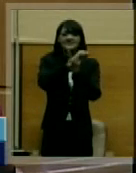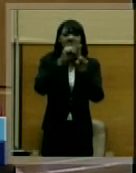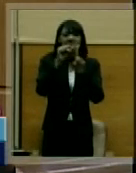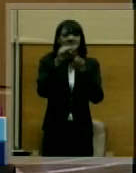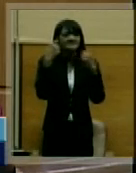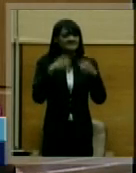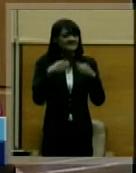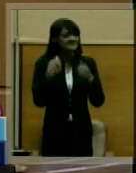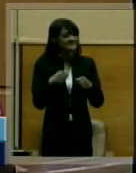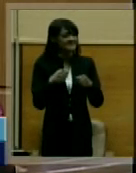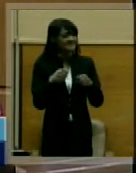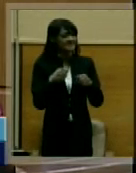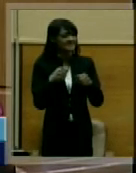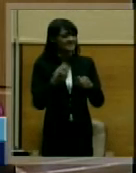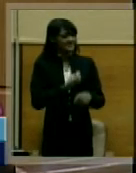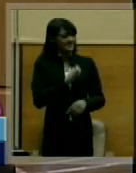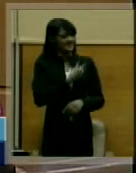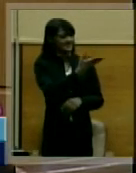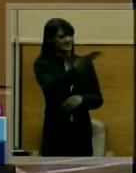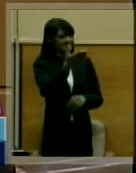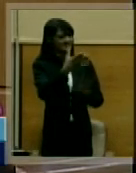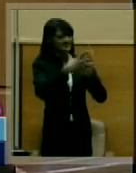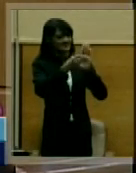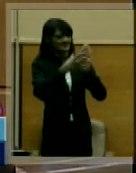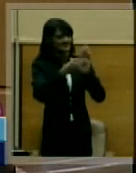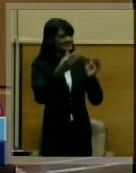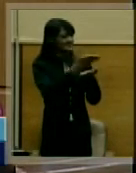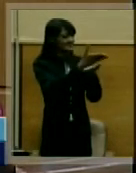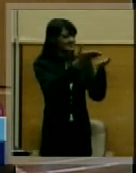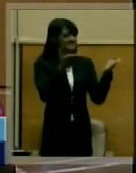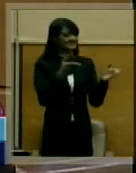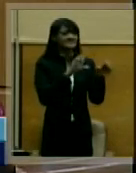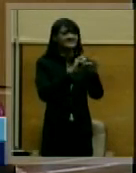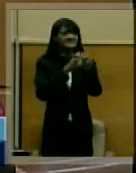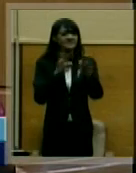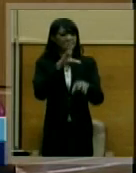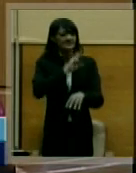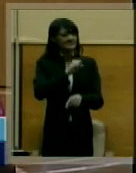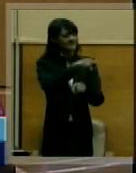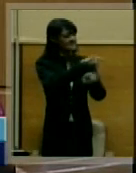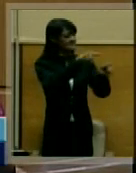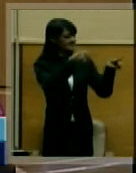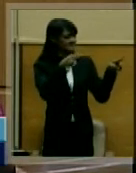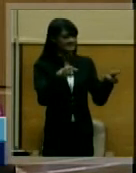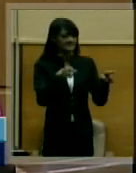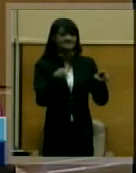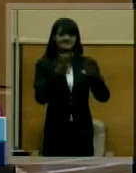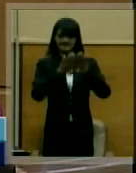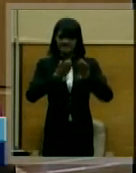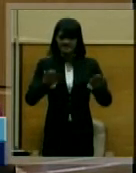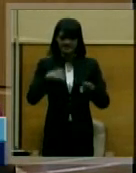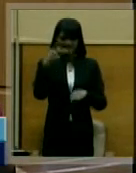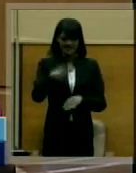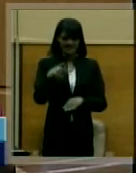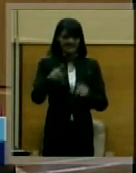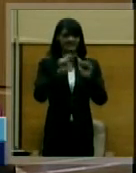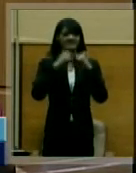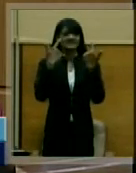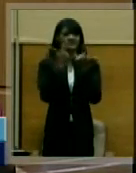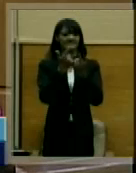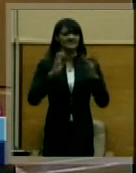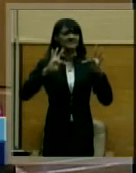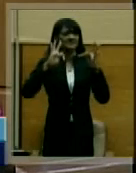vocês, das lições de vida de vocês, das lições de amor de vocês. Com essa homenagem, esta casa declara a todos